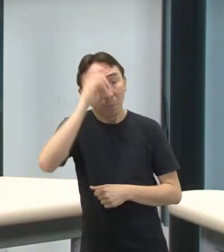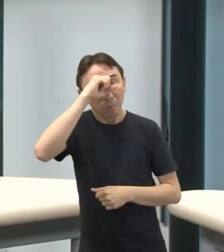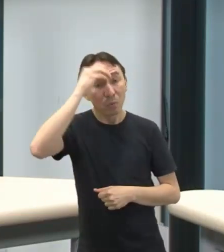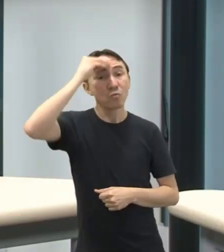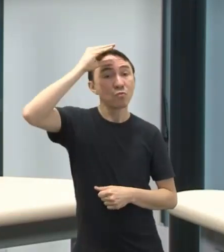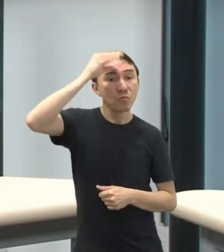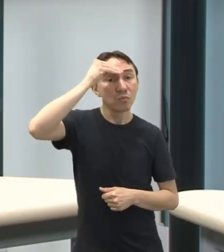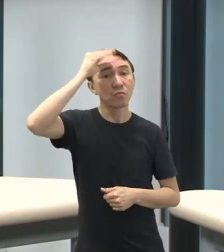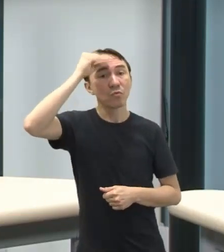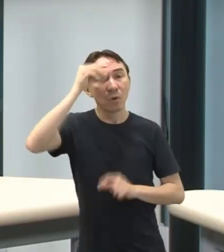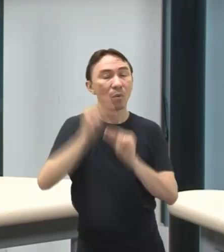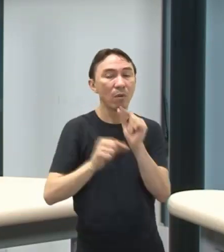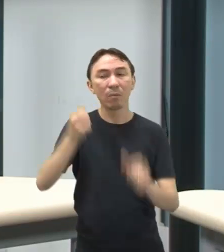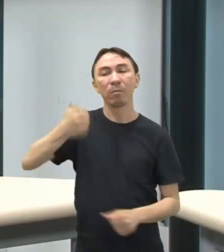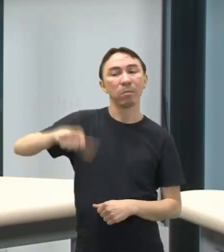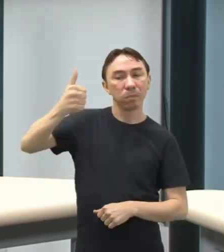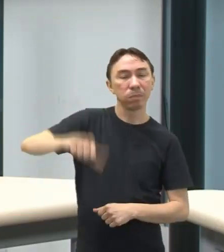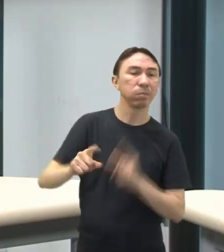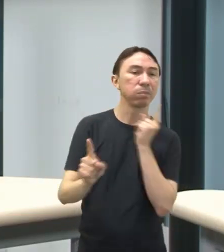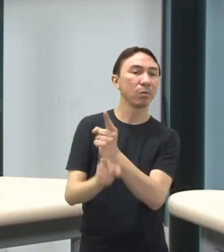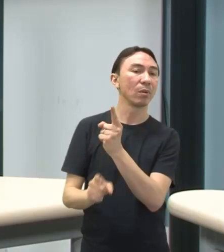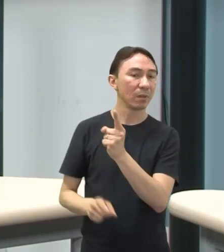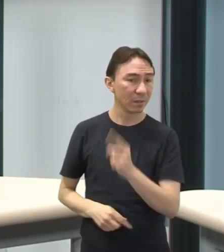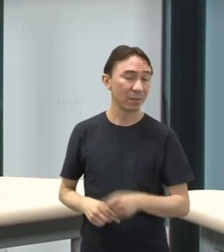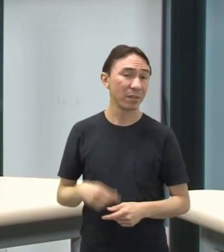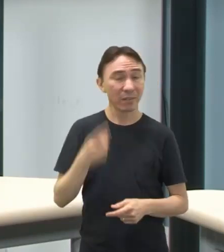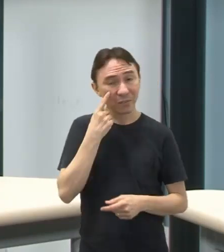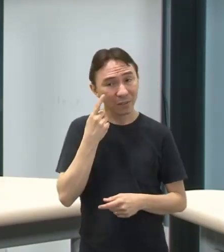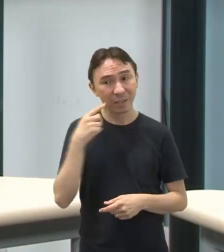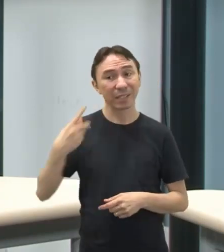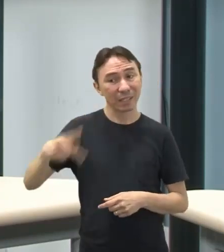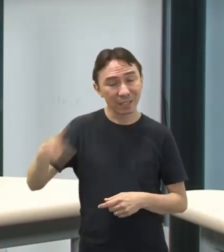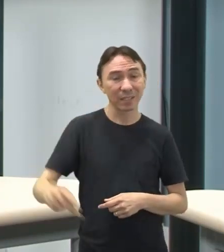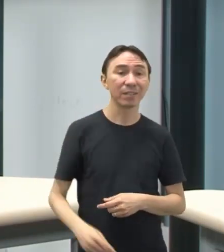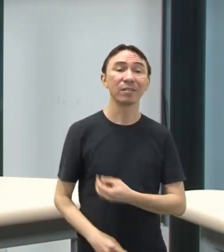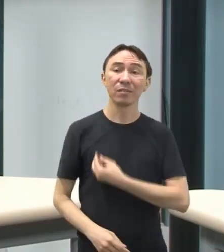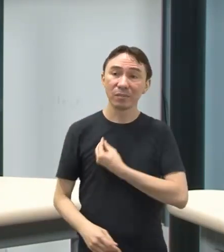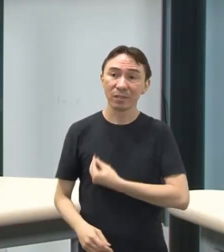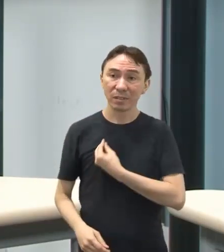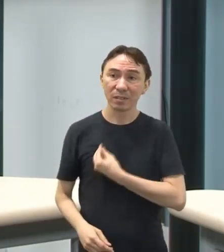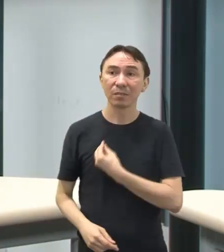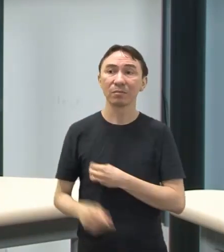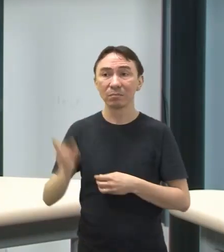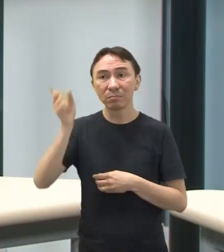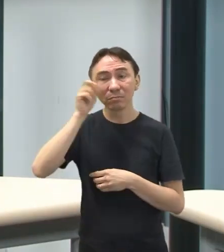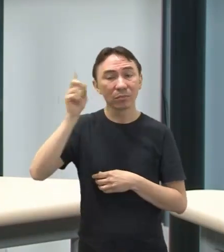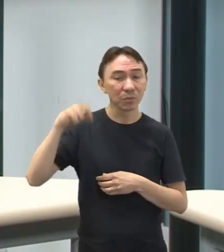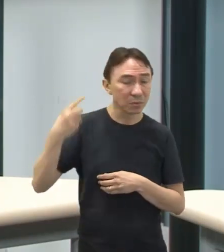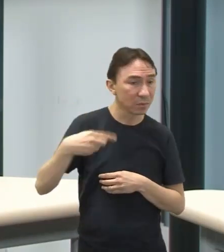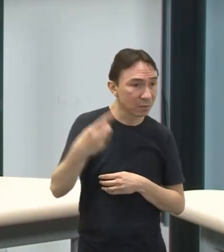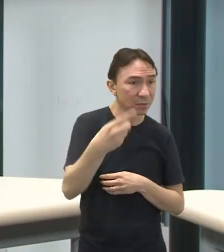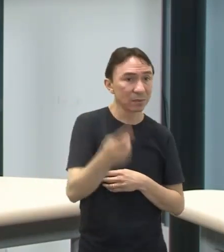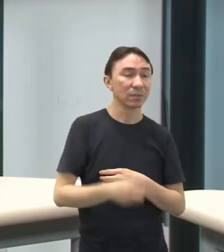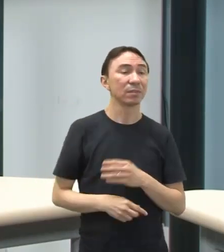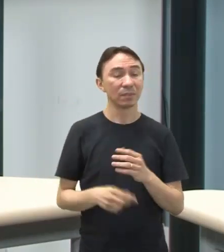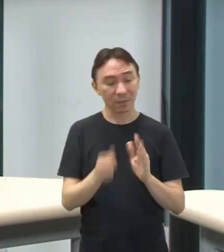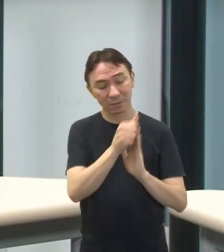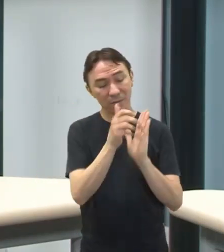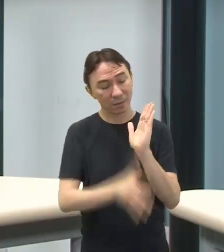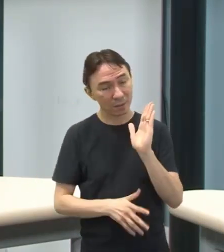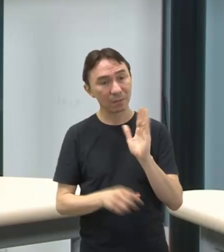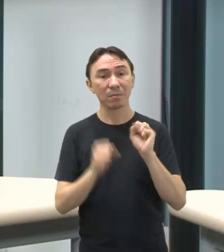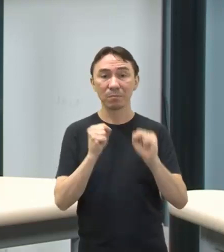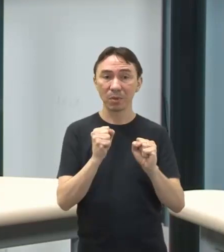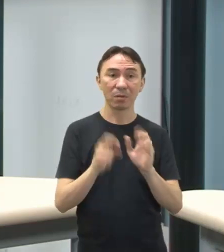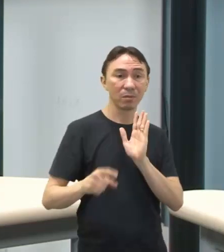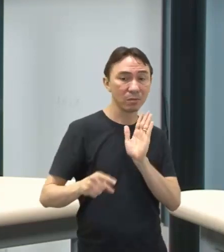utilizando atividades do cotidiano das crianças né que pode ser uma estratégia é muito eficaz